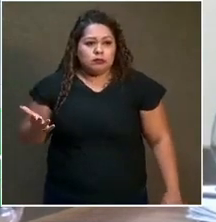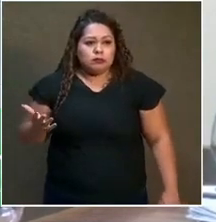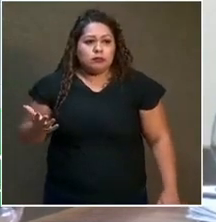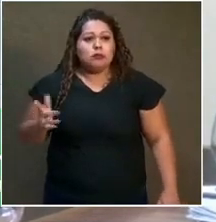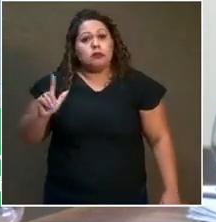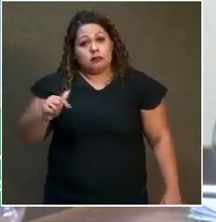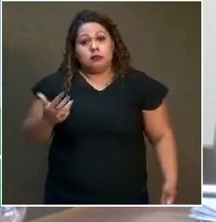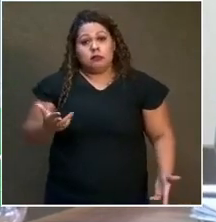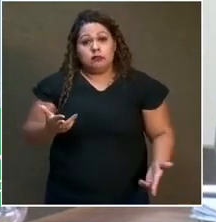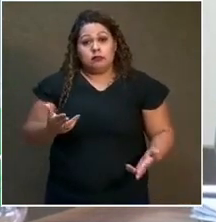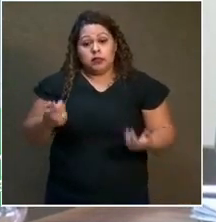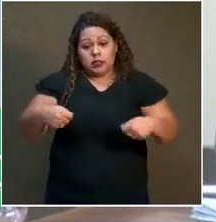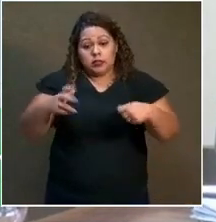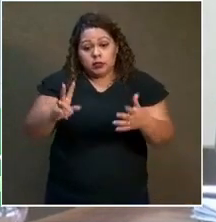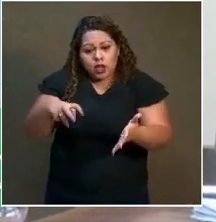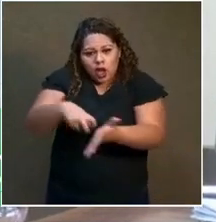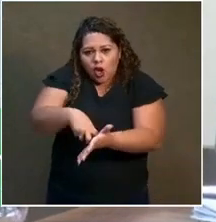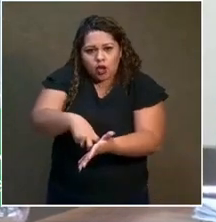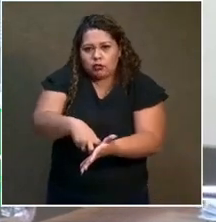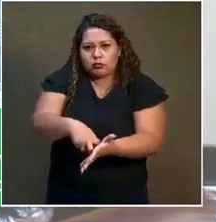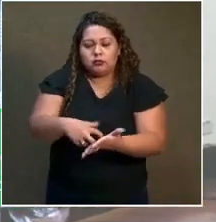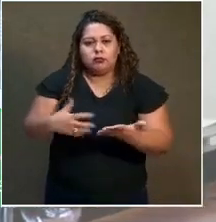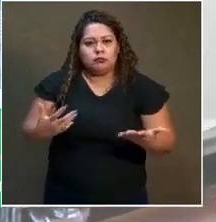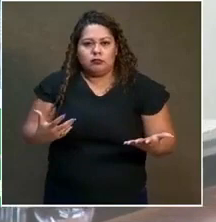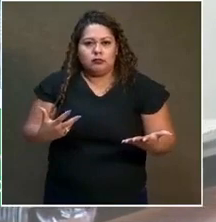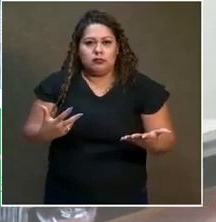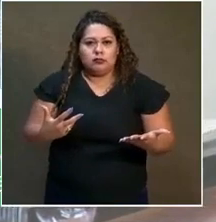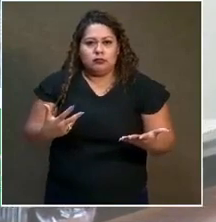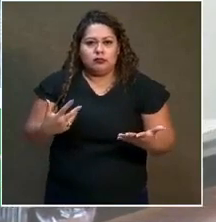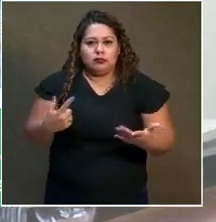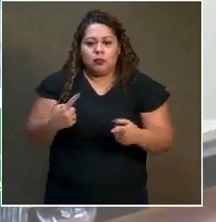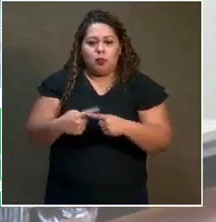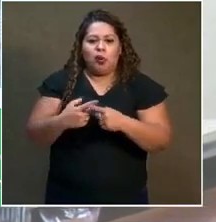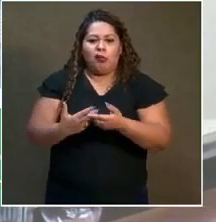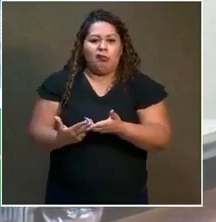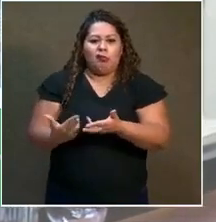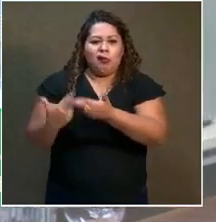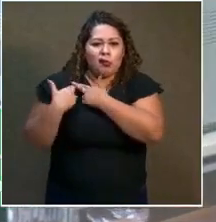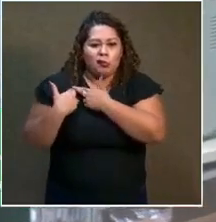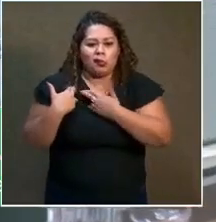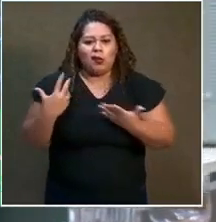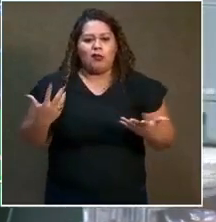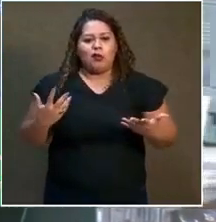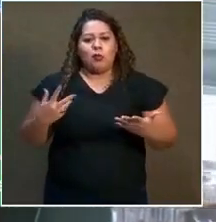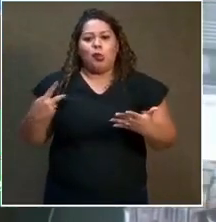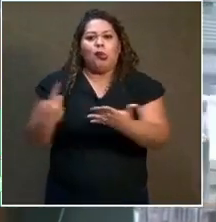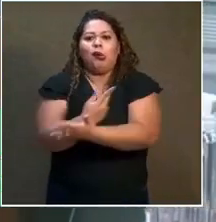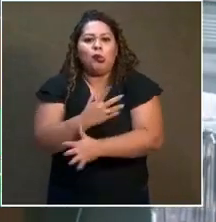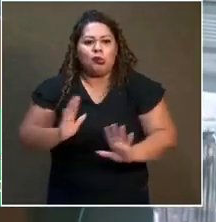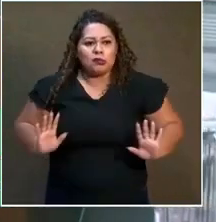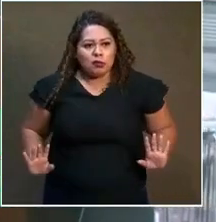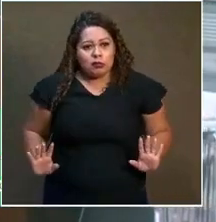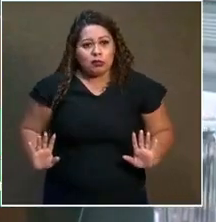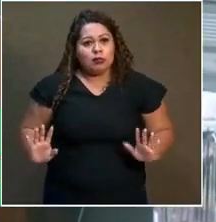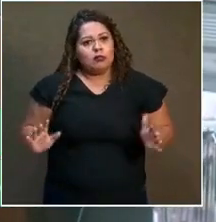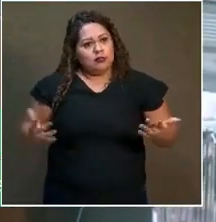ele não pode cumprir pena, não pode ser condenado. Porque ele não é responsável pela conduta.